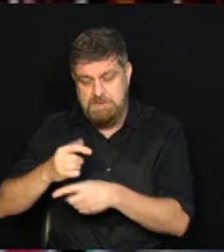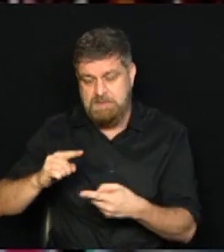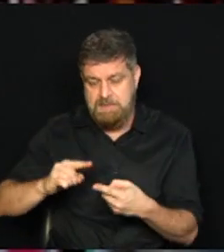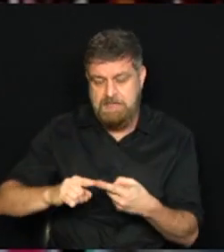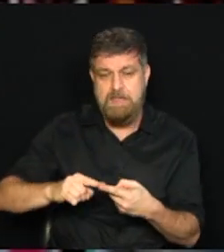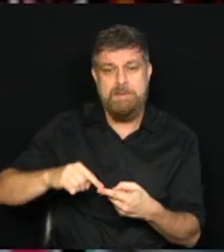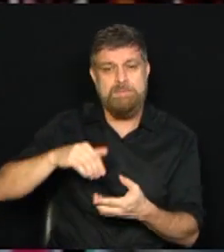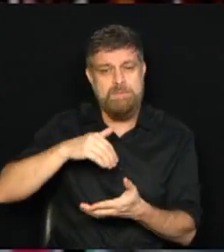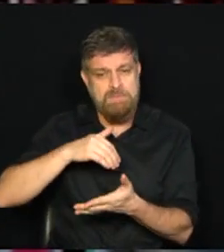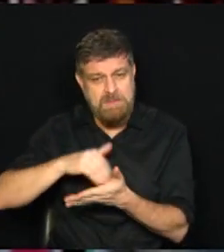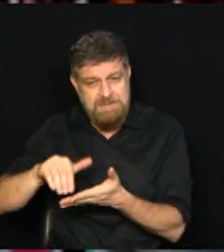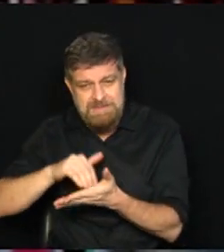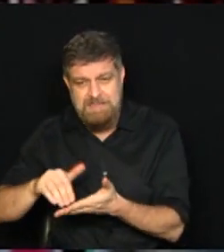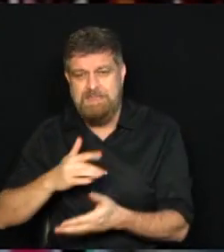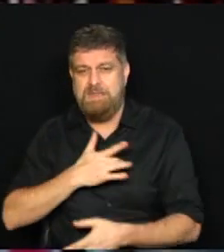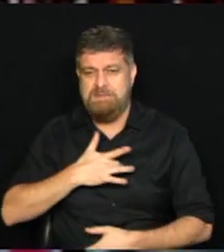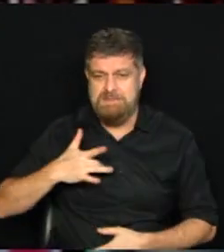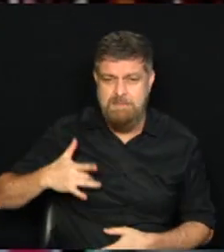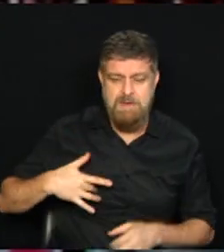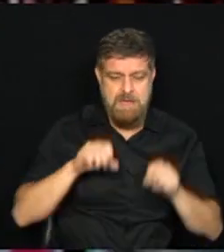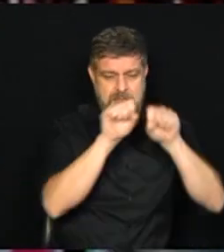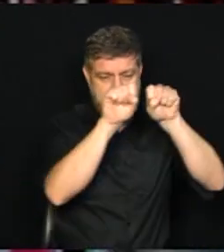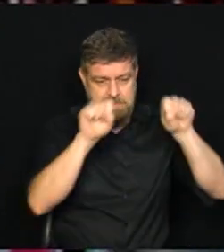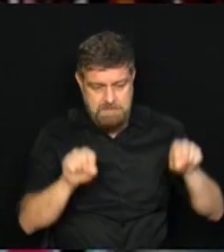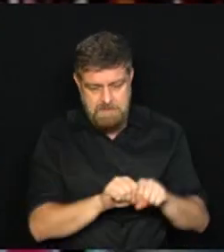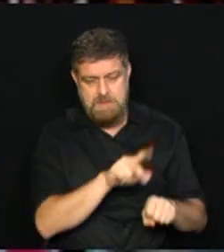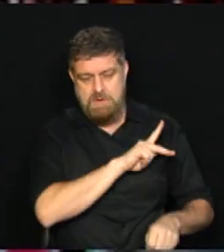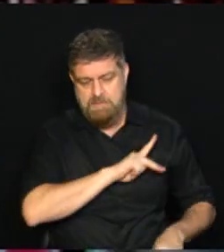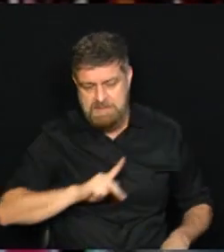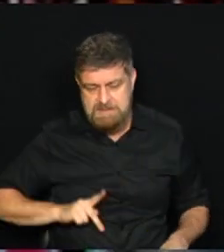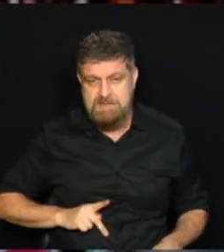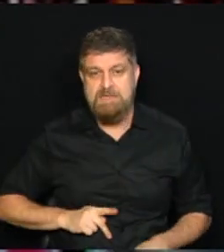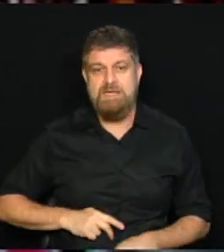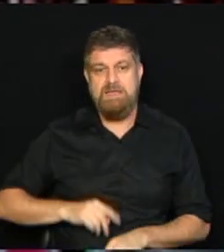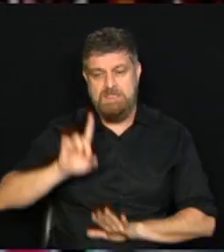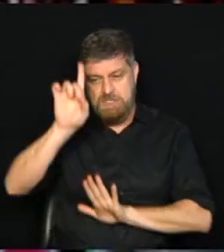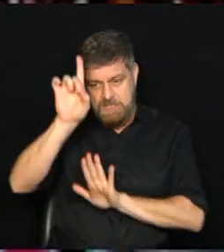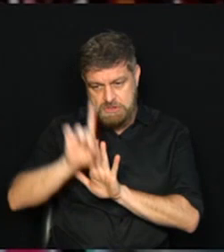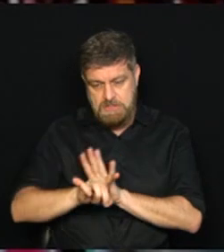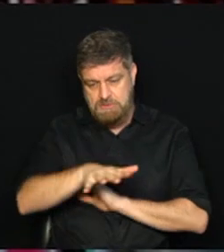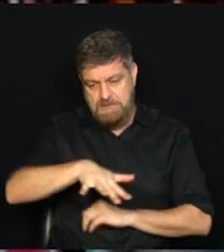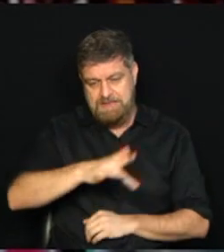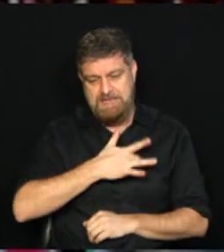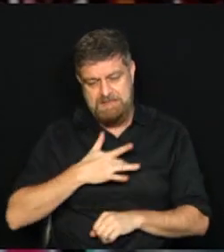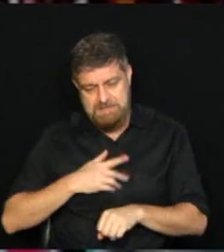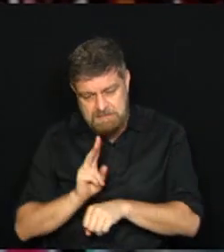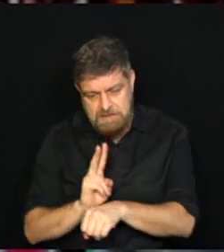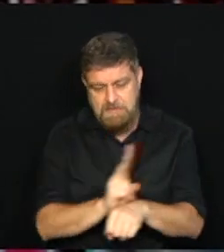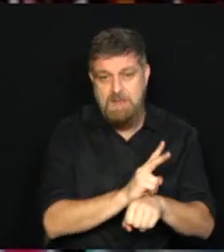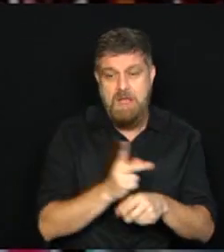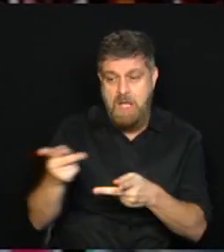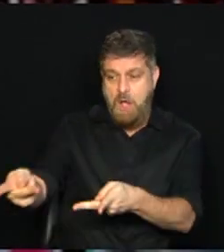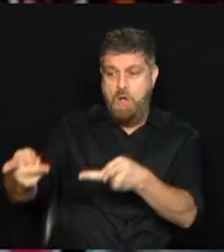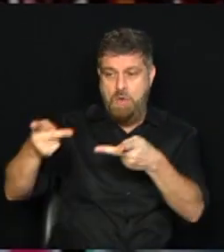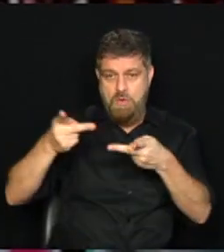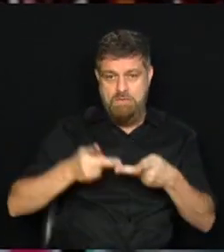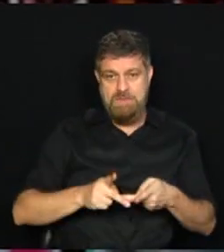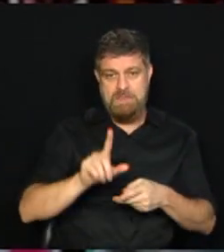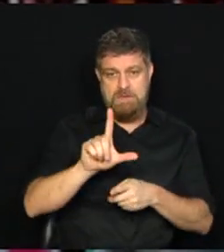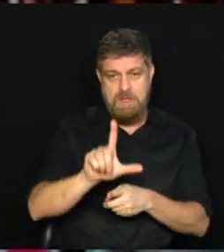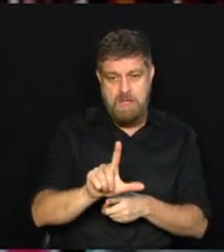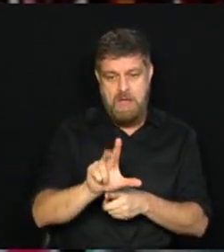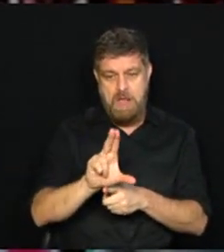Bisogni, doutora Andréia, doutora Valéria, e os nossos convidados e convidadas aqui, a doutora Luciana, o professor